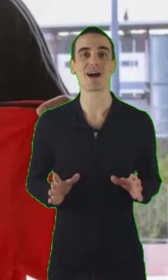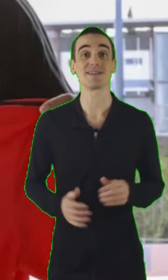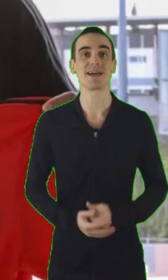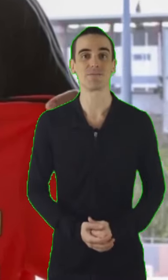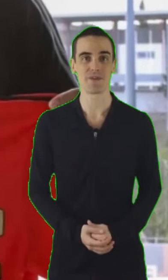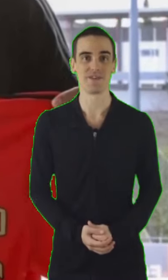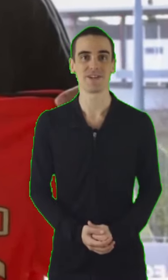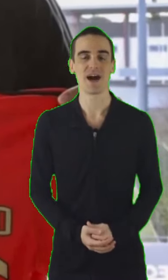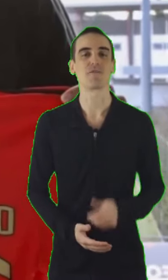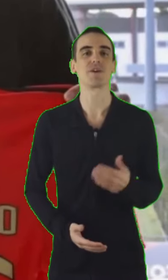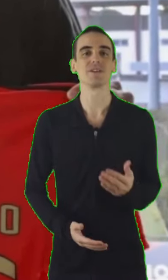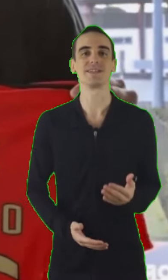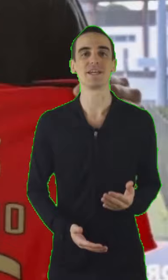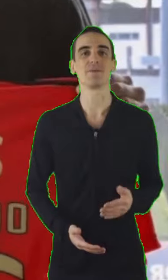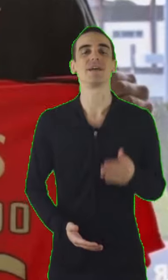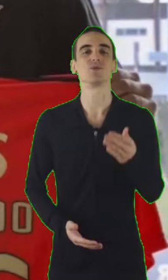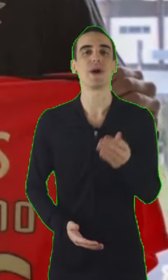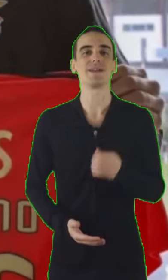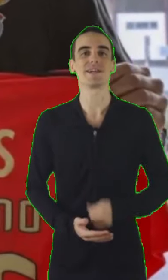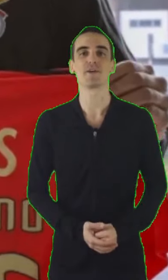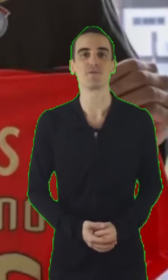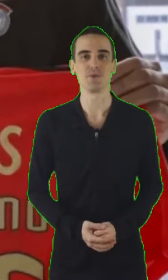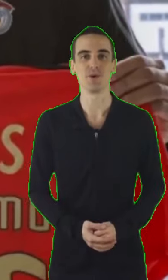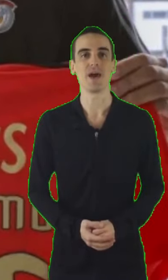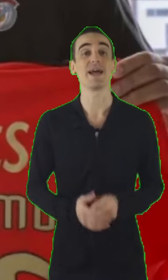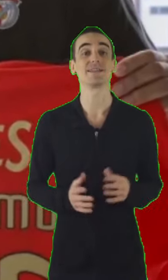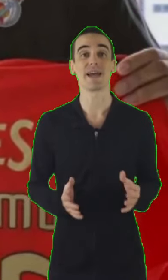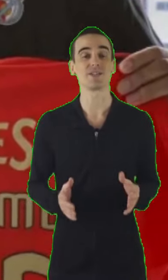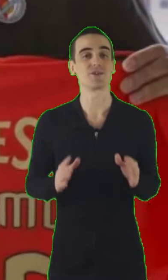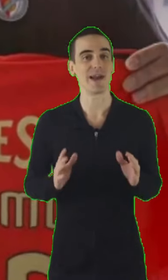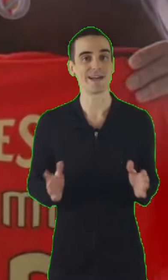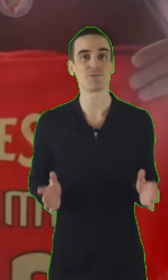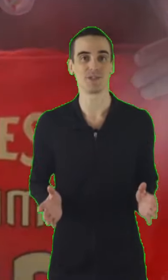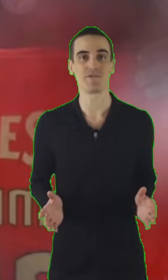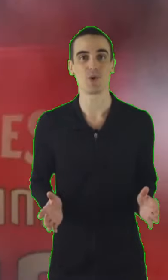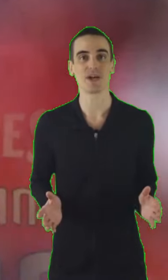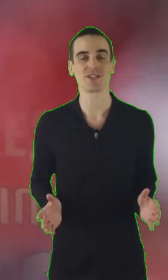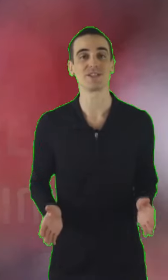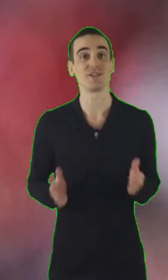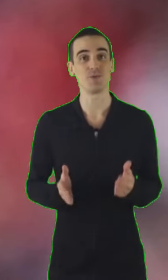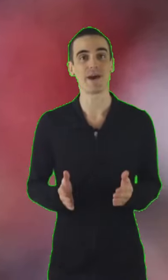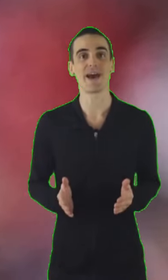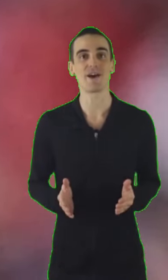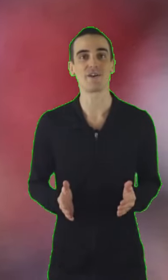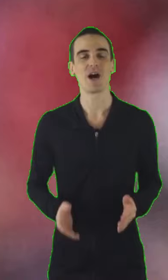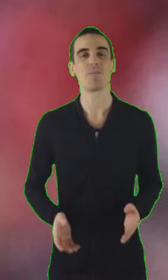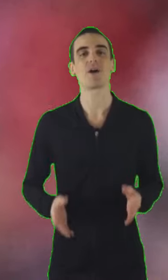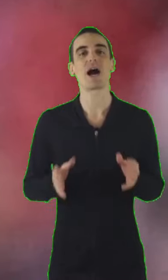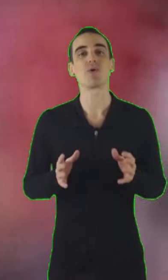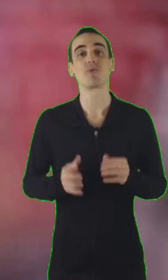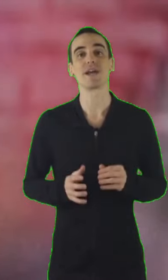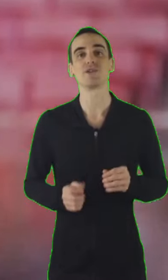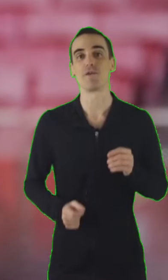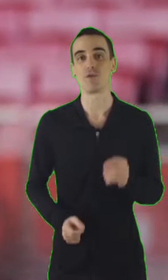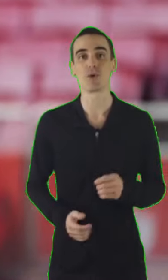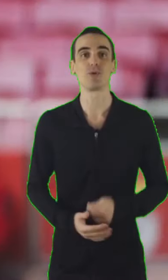e Ronaldo Nazário, dono da SAF do Cruzeiro, pode pesar na negociação. O técnico do Cruzeiro, Paulo Pezzolano, deseja